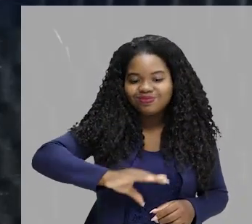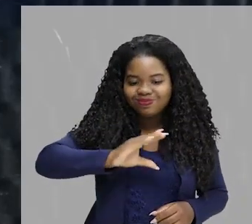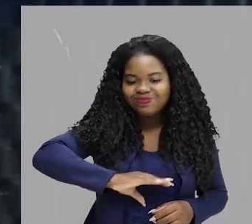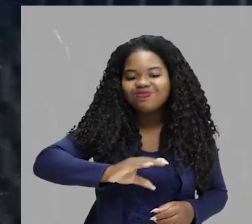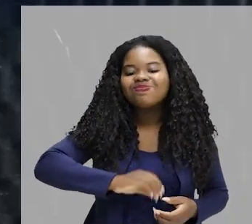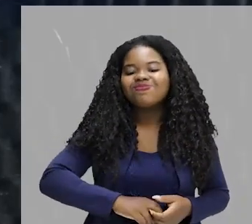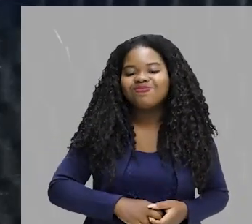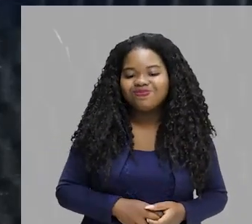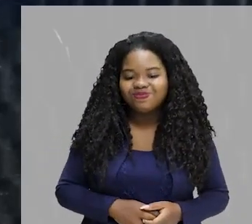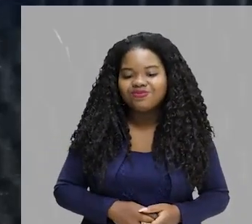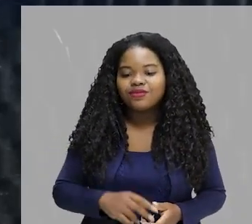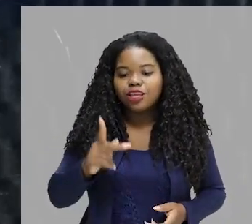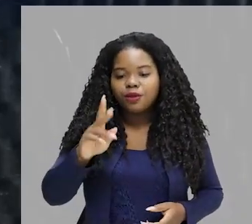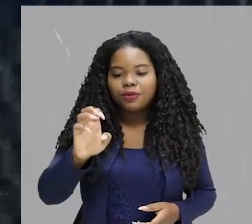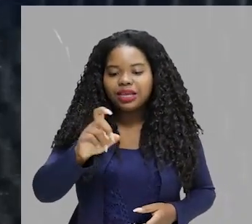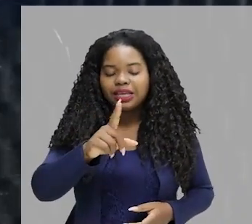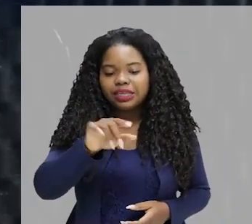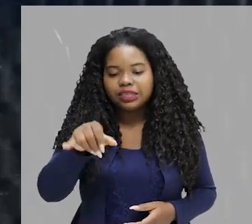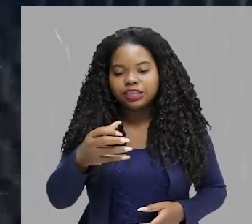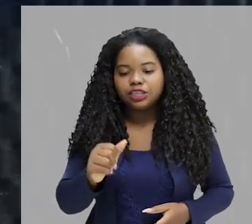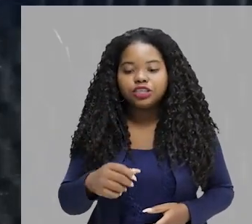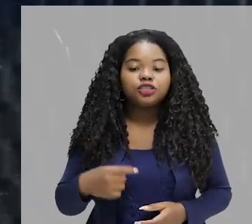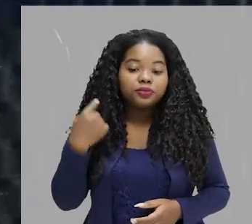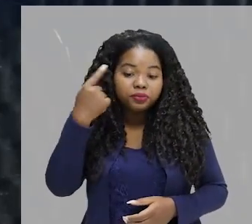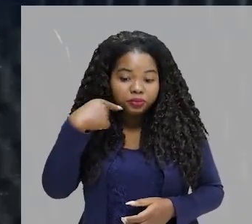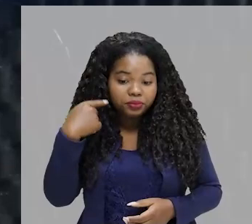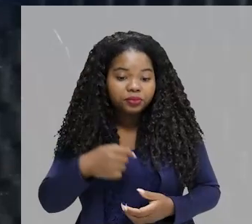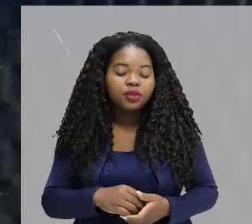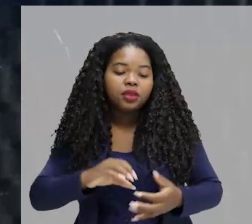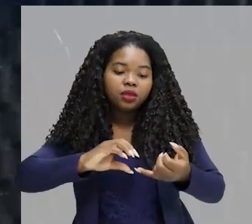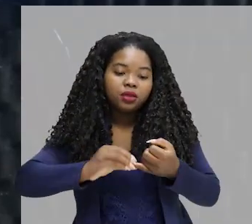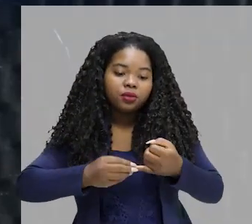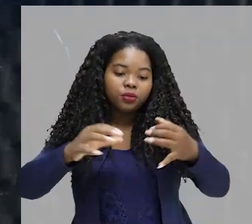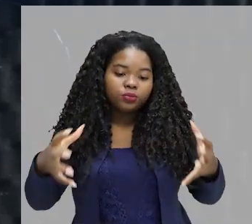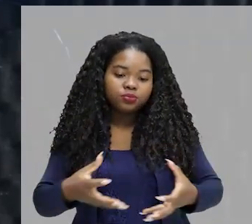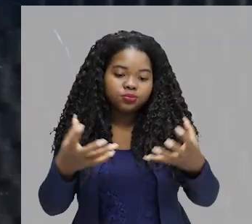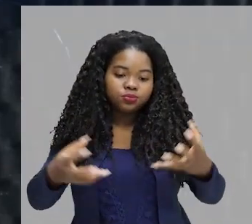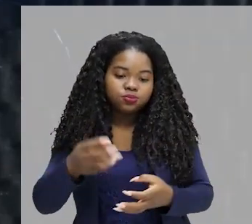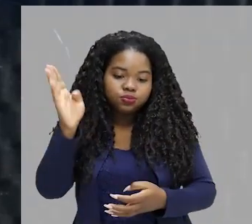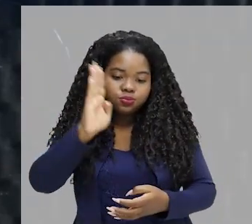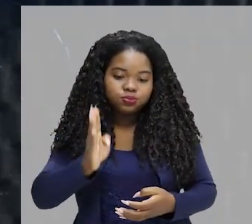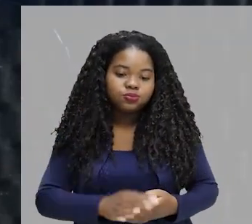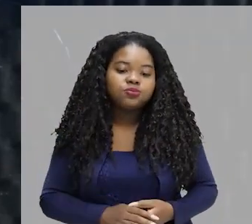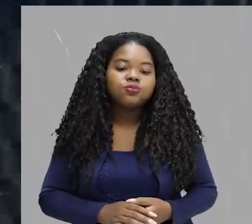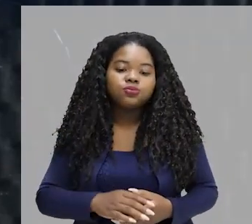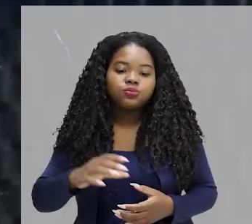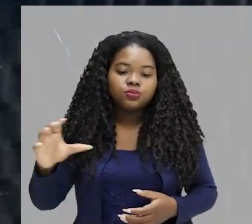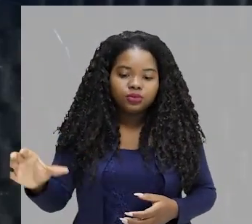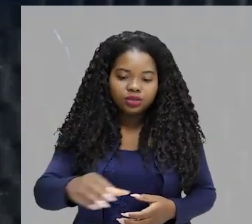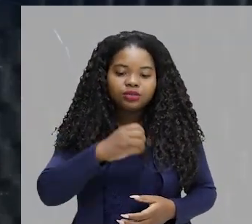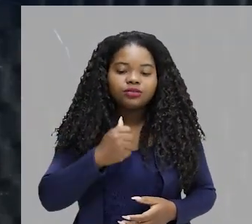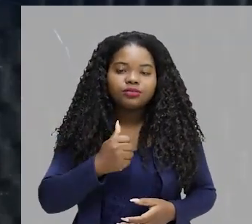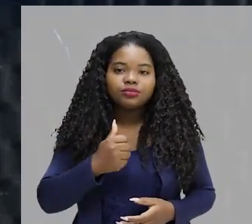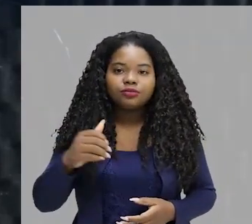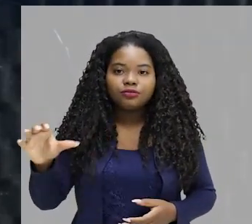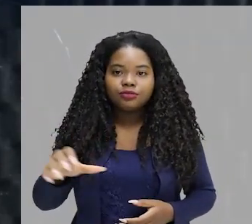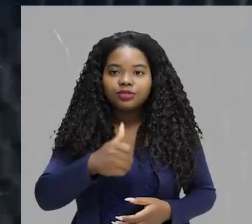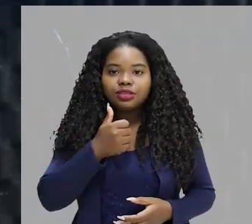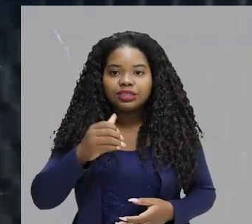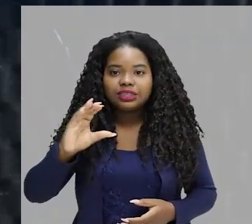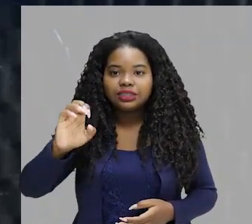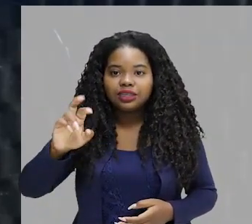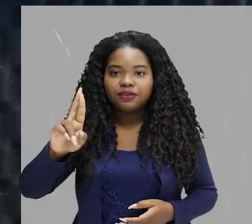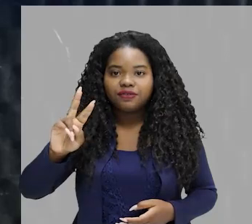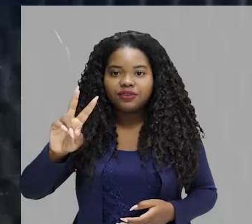A paella, a culinária espanhola. A feijoada, culinária brasileira. E a cerveja, a culinária alemã. Se bem que no Brasil também, né, é